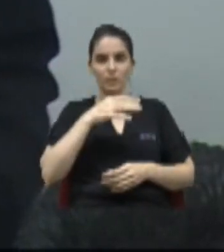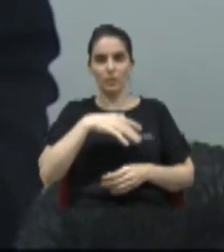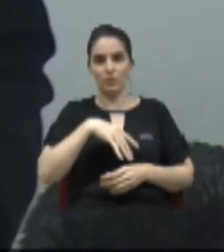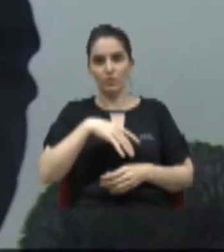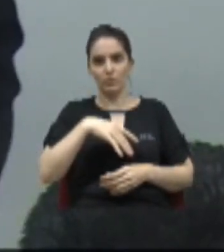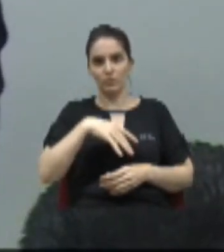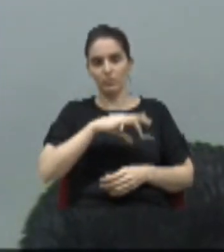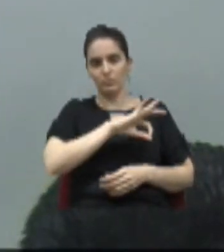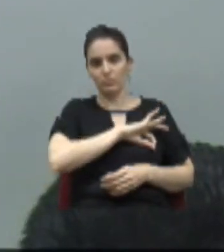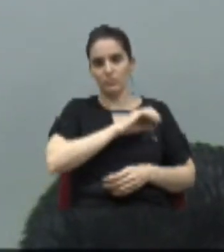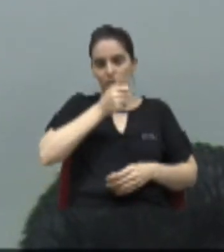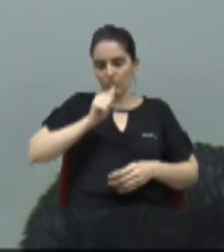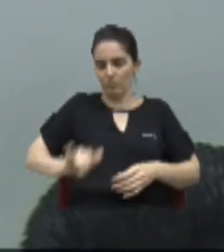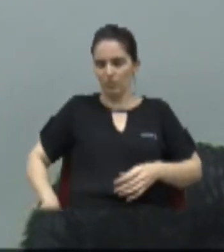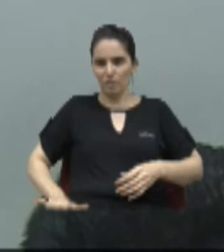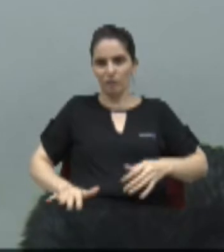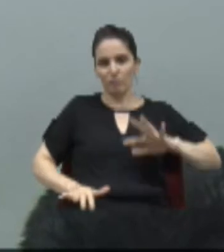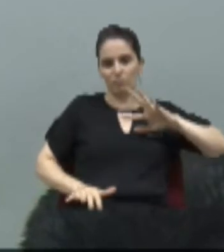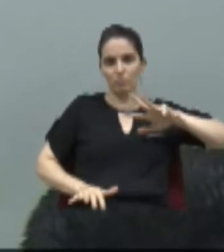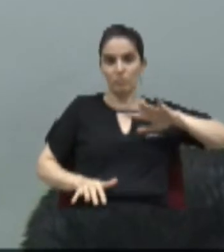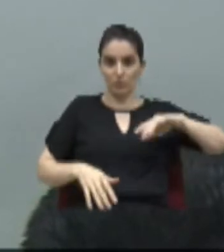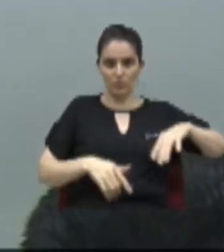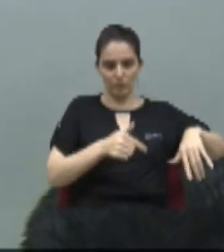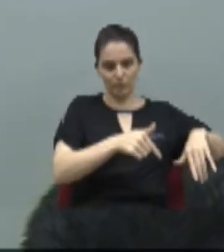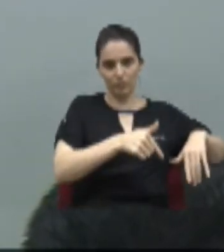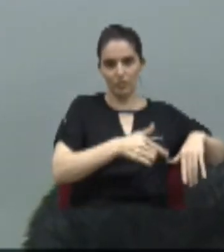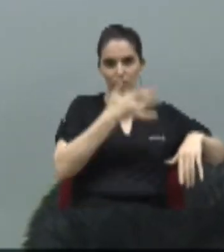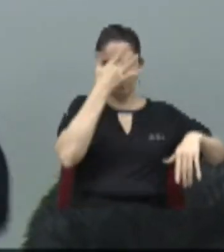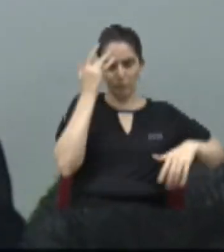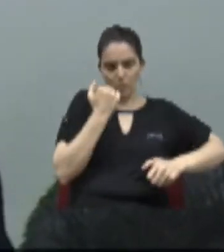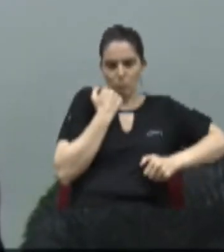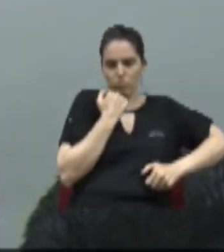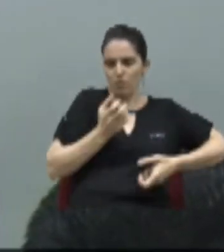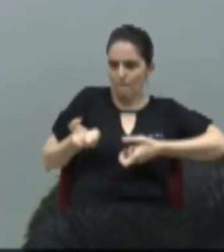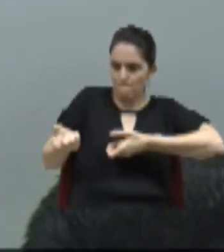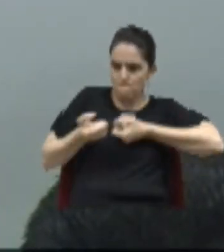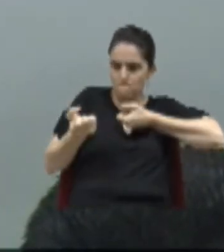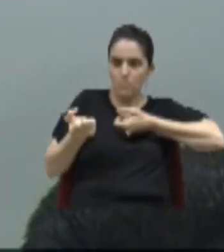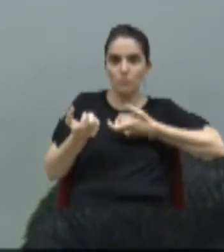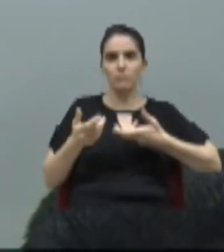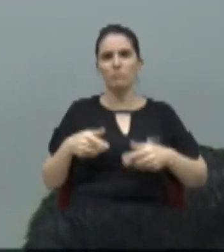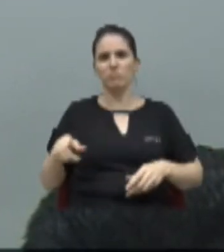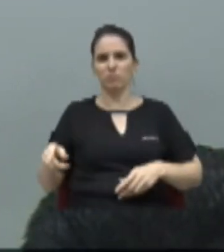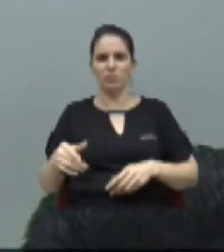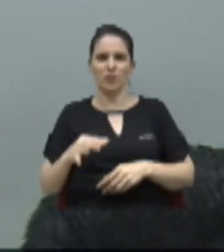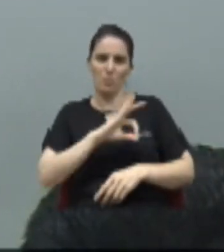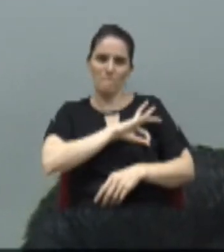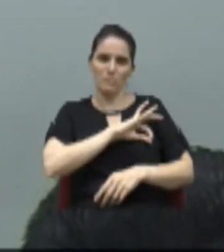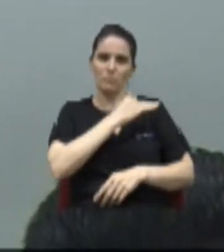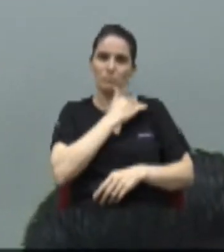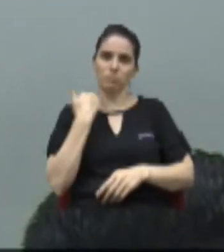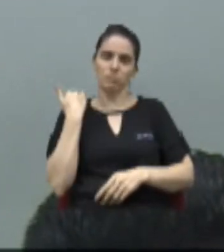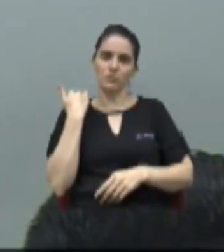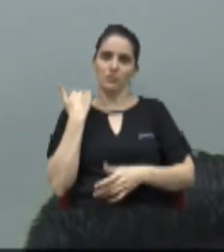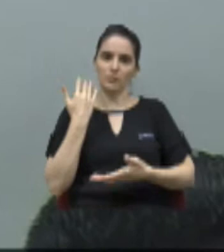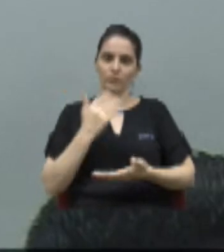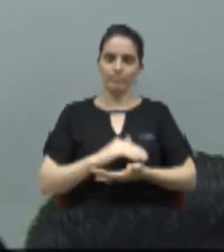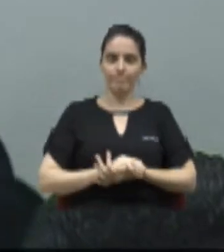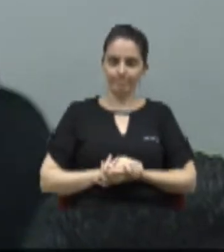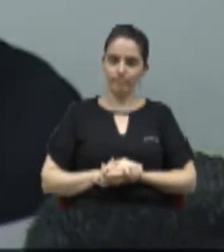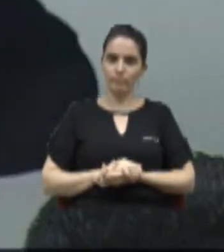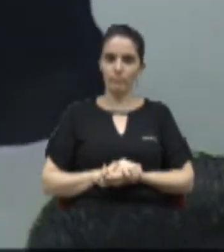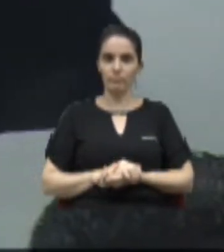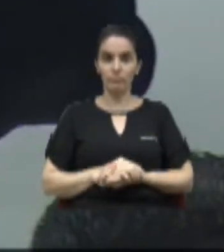deu um tiro com um fuzil, uma bala de fuzil na cabeça, e ele morreu na hora. Ele